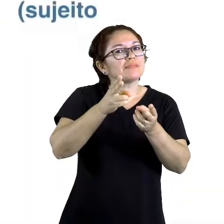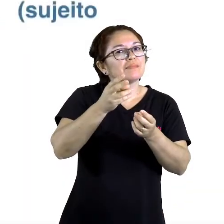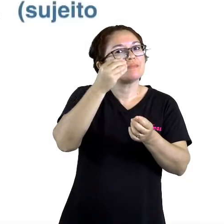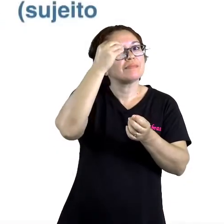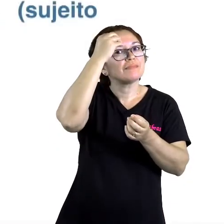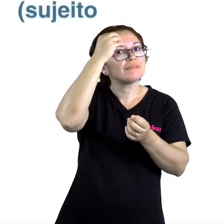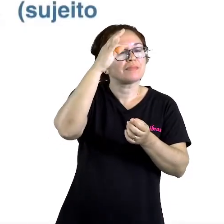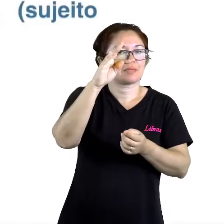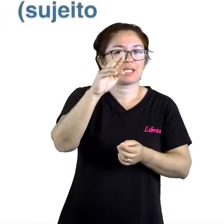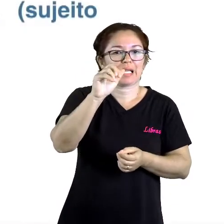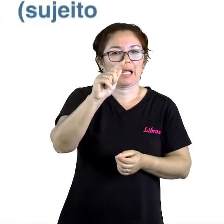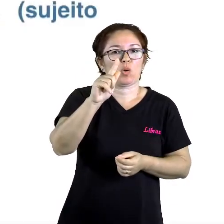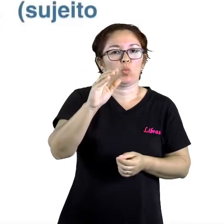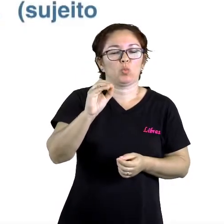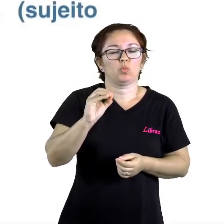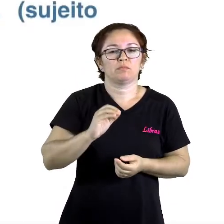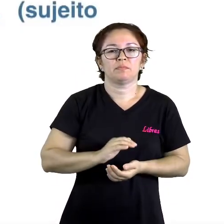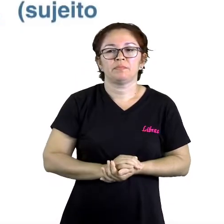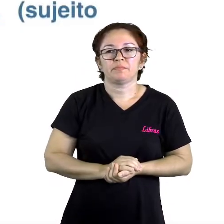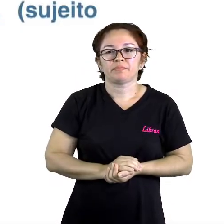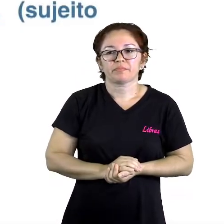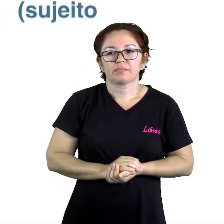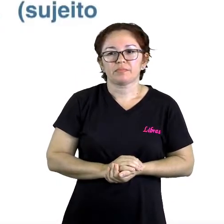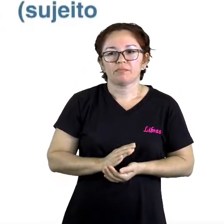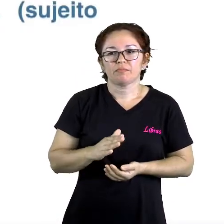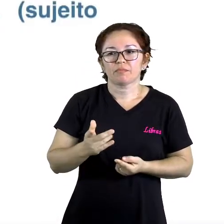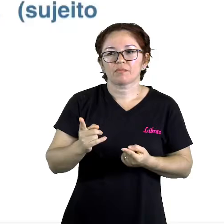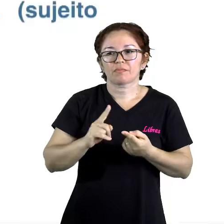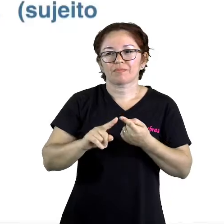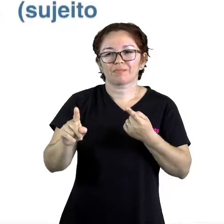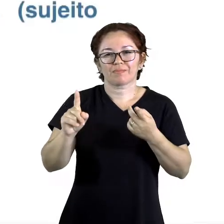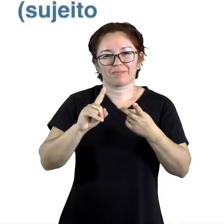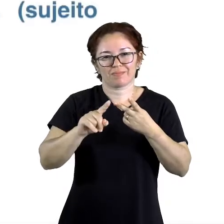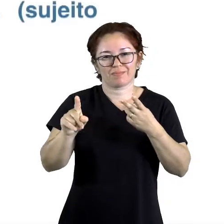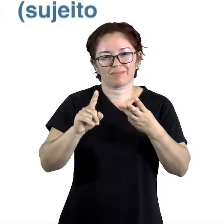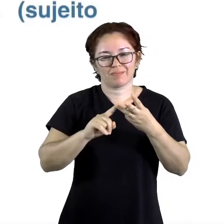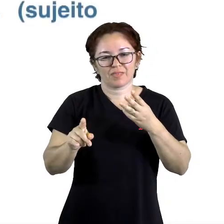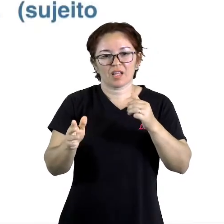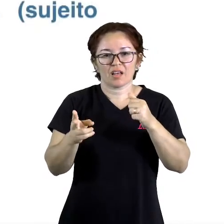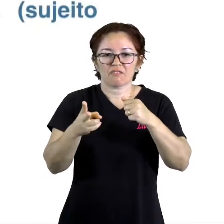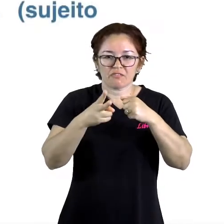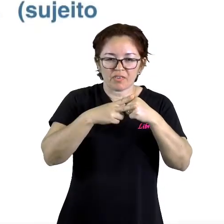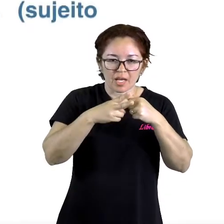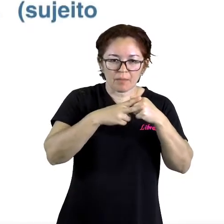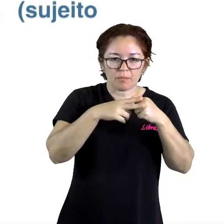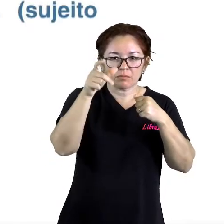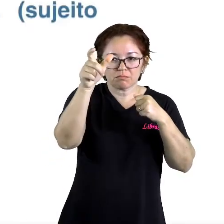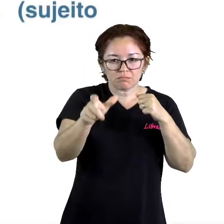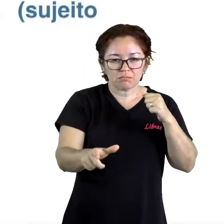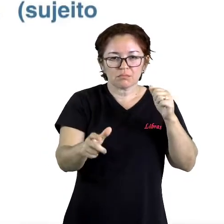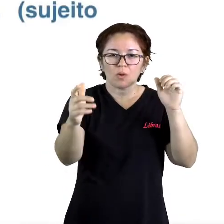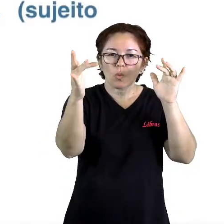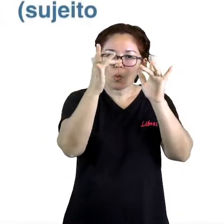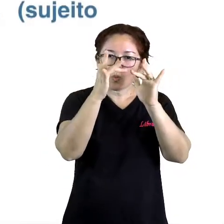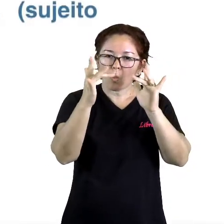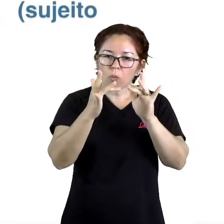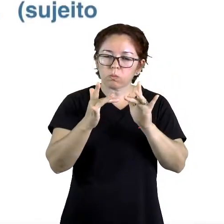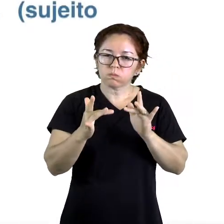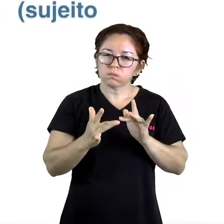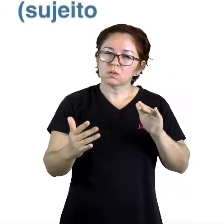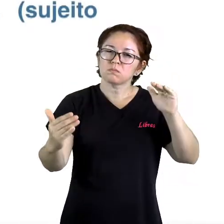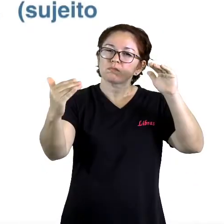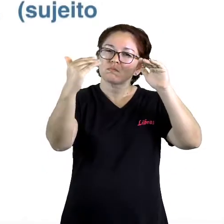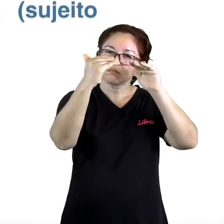verbo estava, saboreávamos e trago concordam com o sujeito ao qual se refere. Tem que ter essa relação harmônica aí